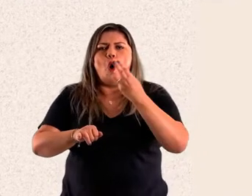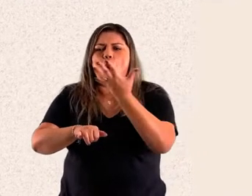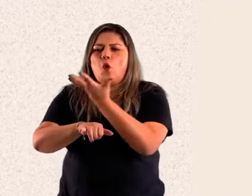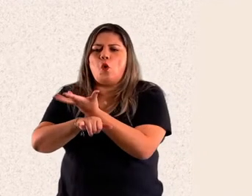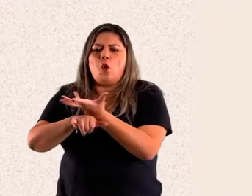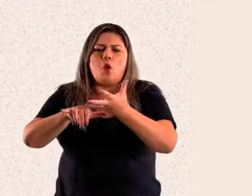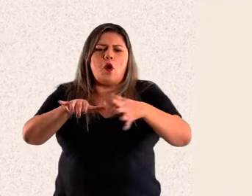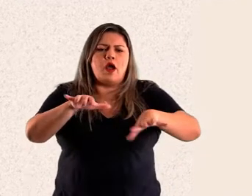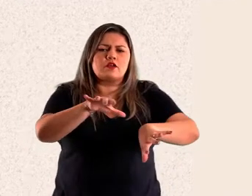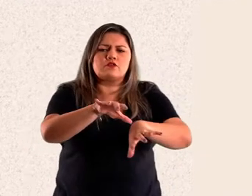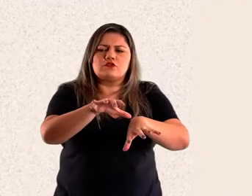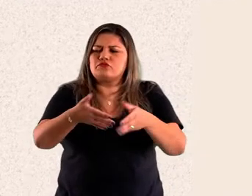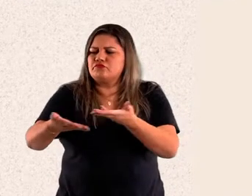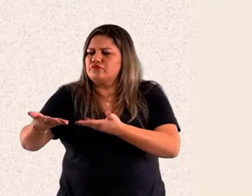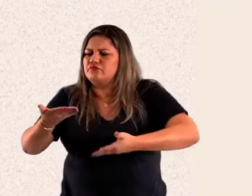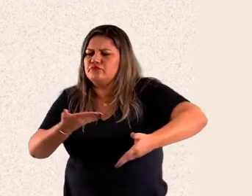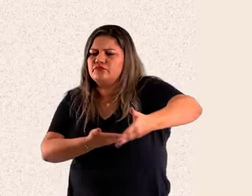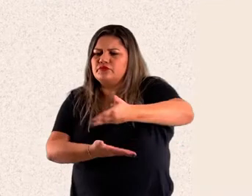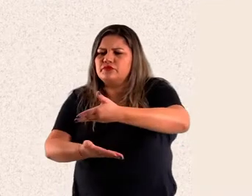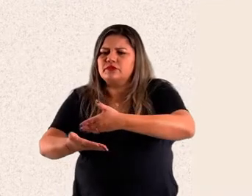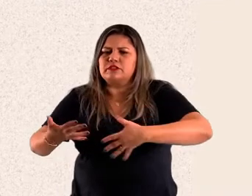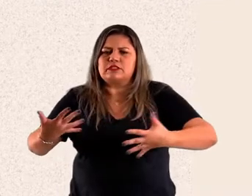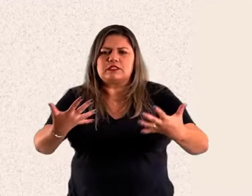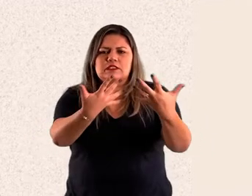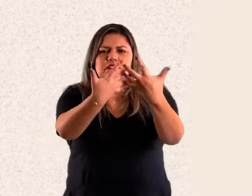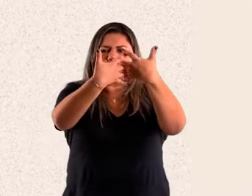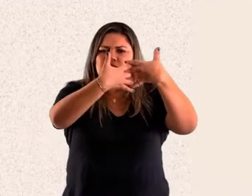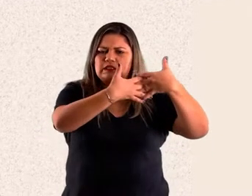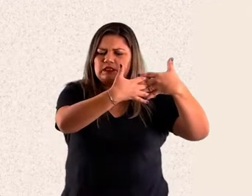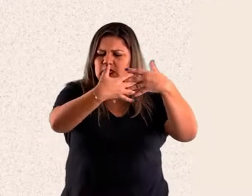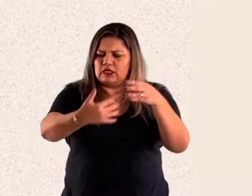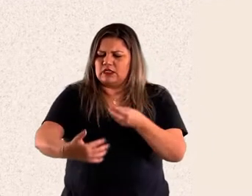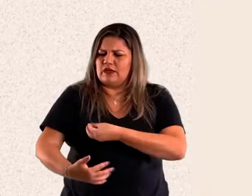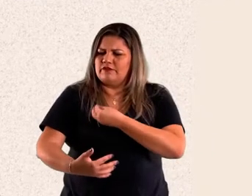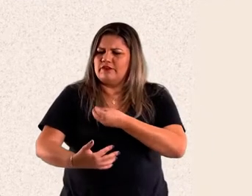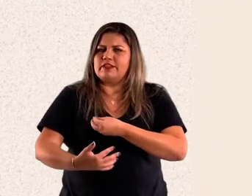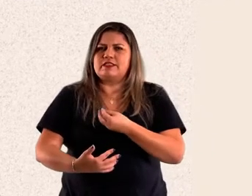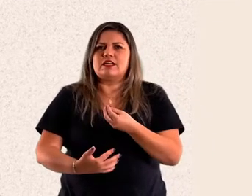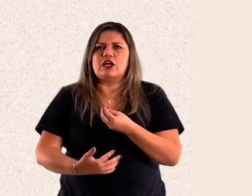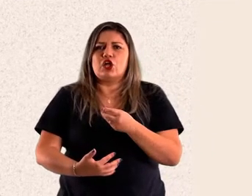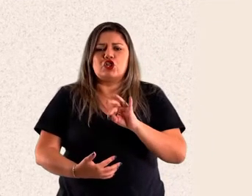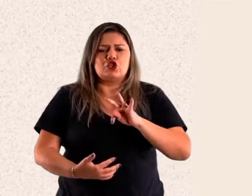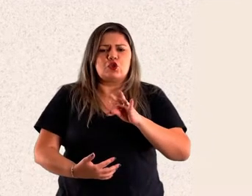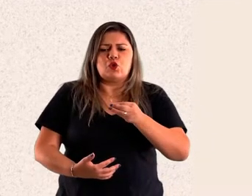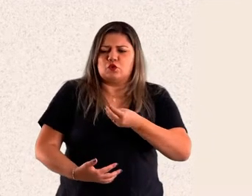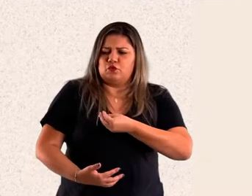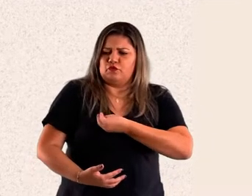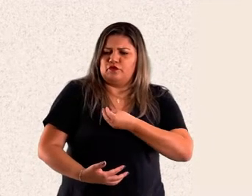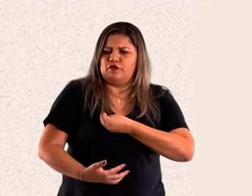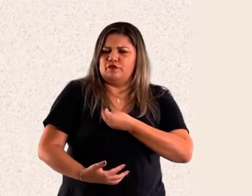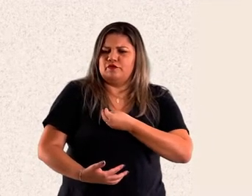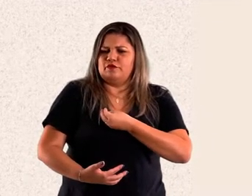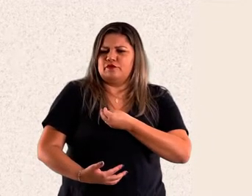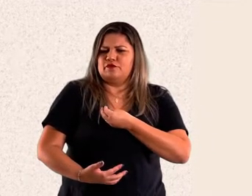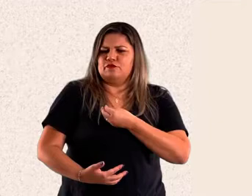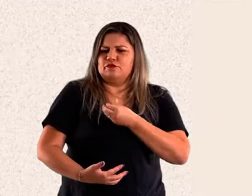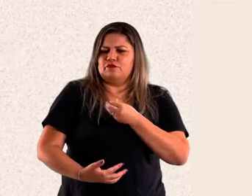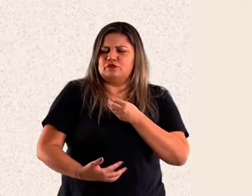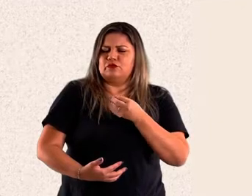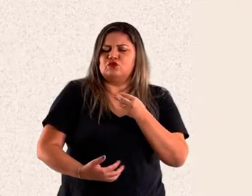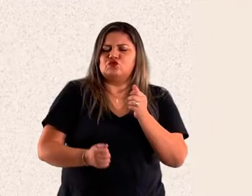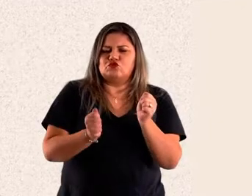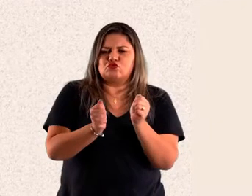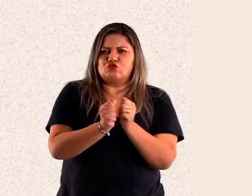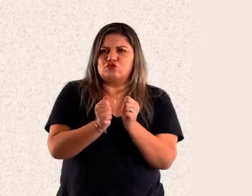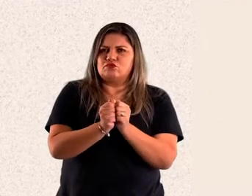compartilham alimento Na Teia da vida nada que é Vivo vive só Talvez seja bem simples